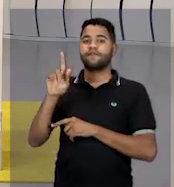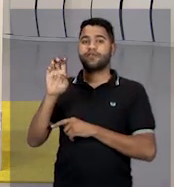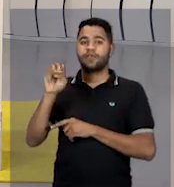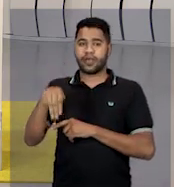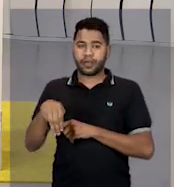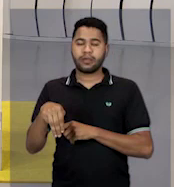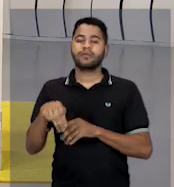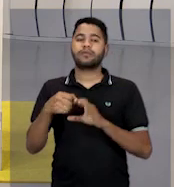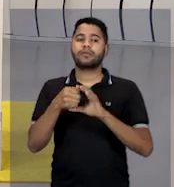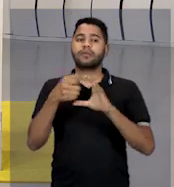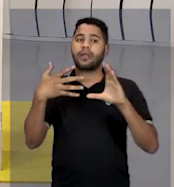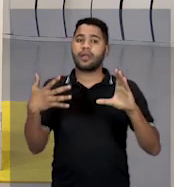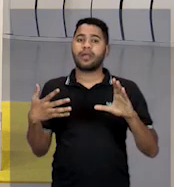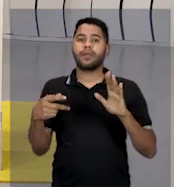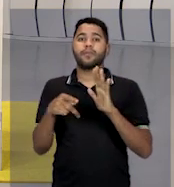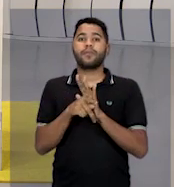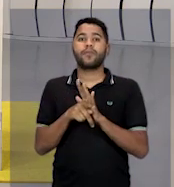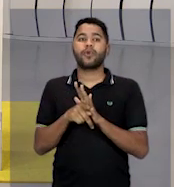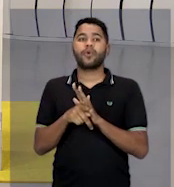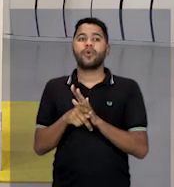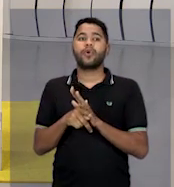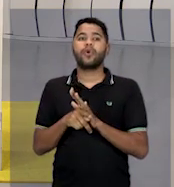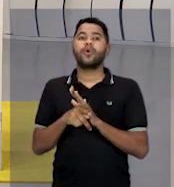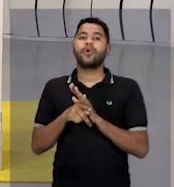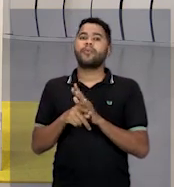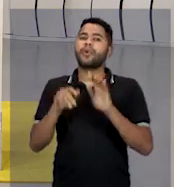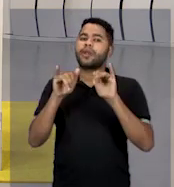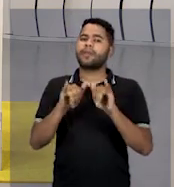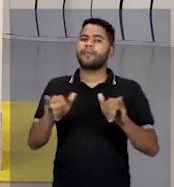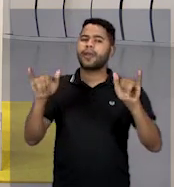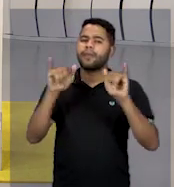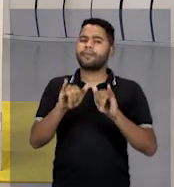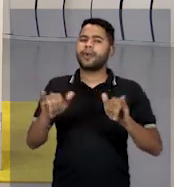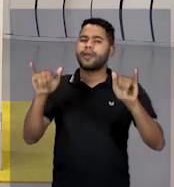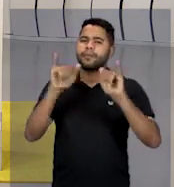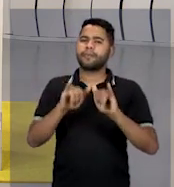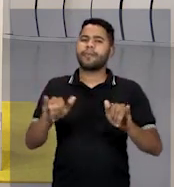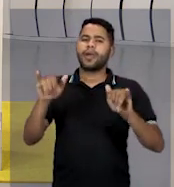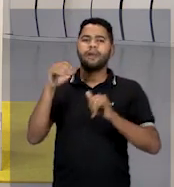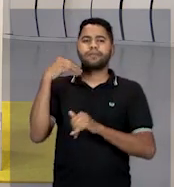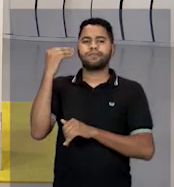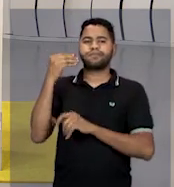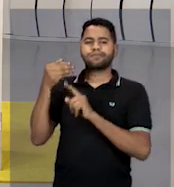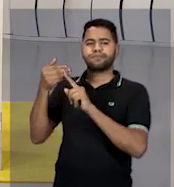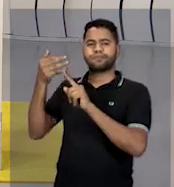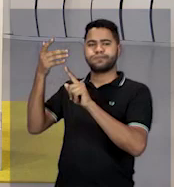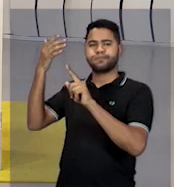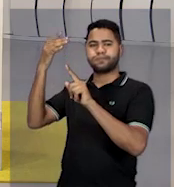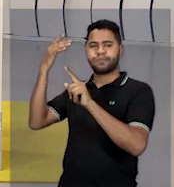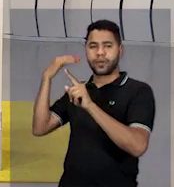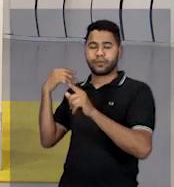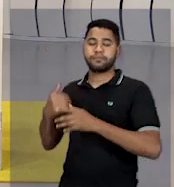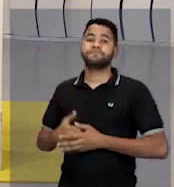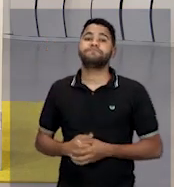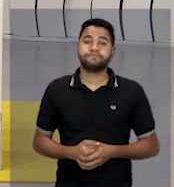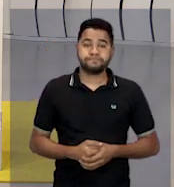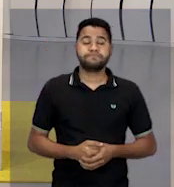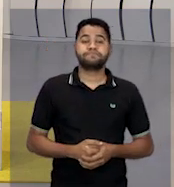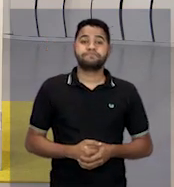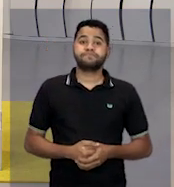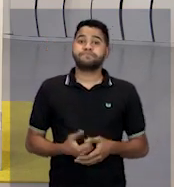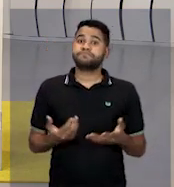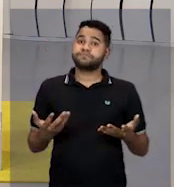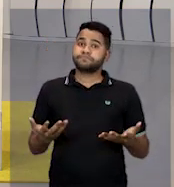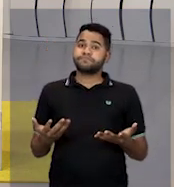se caracteriza pela narração, tá, de uma experiência, ok? Então, essa